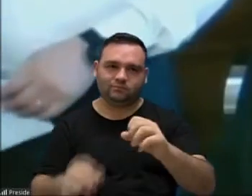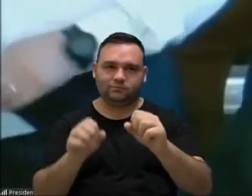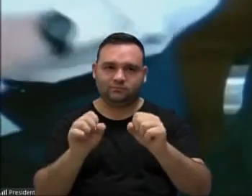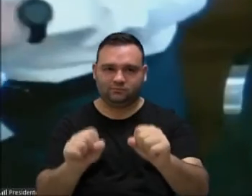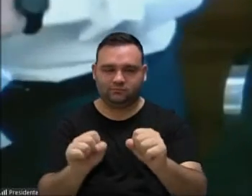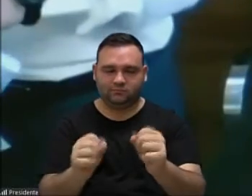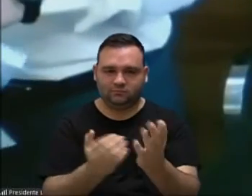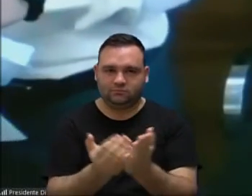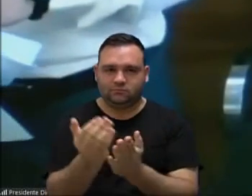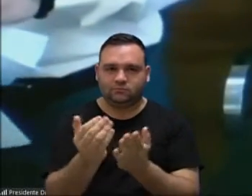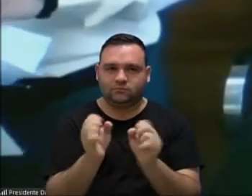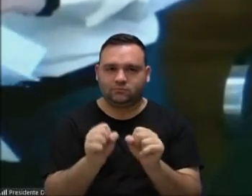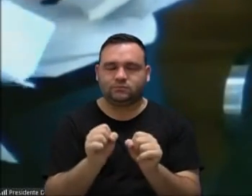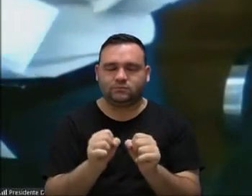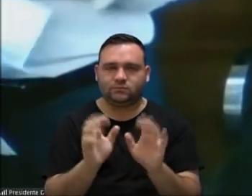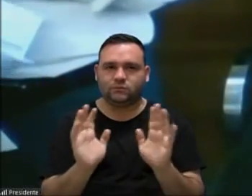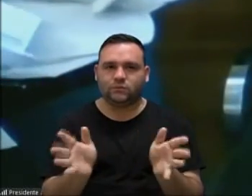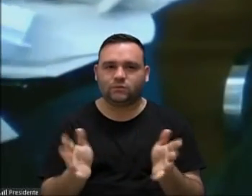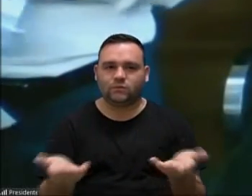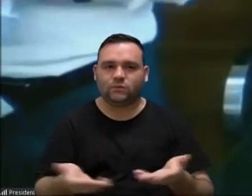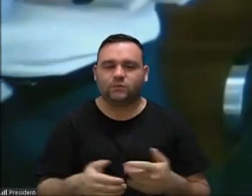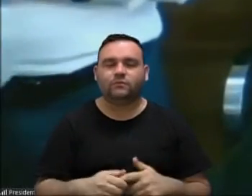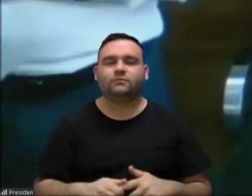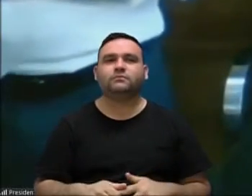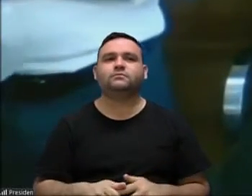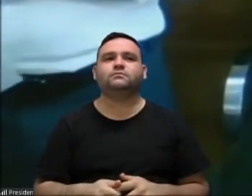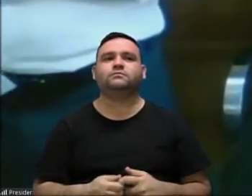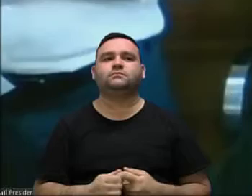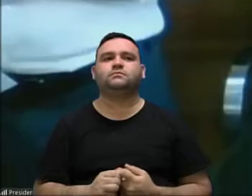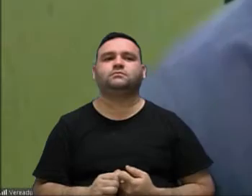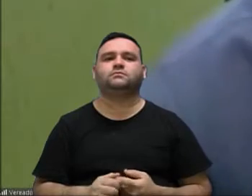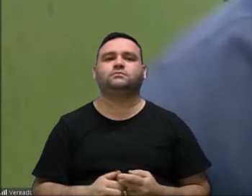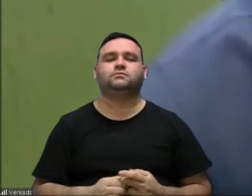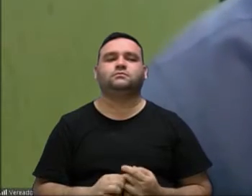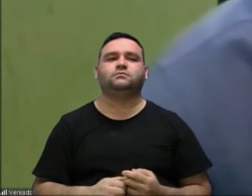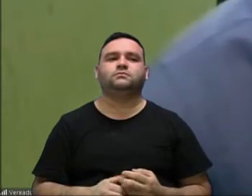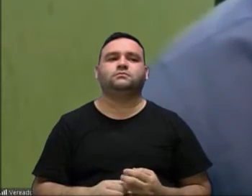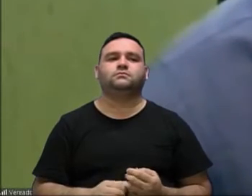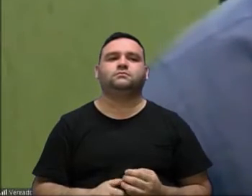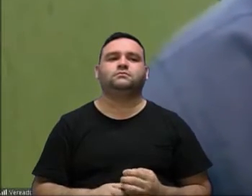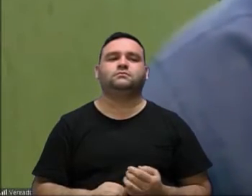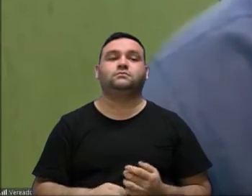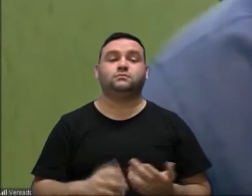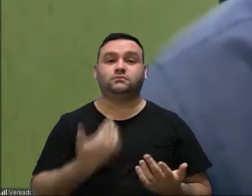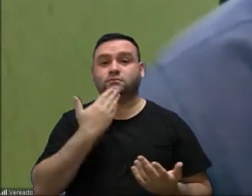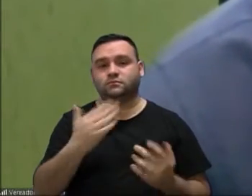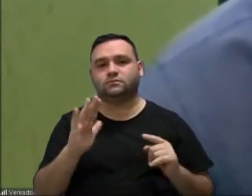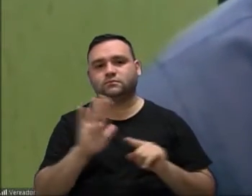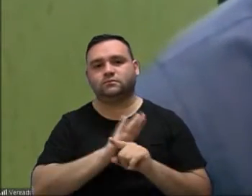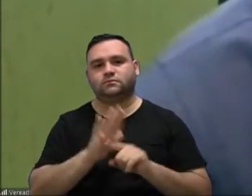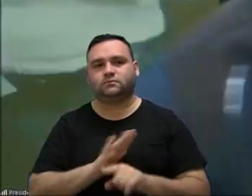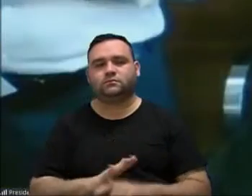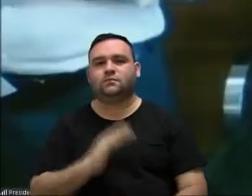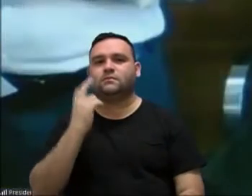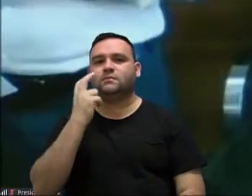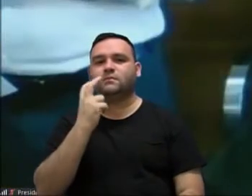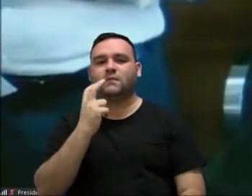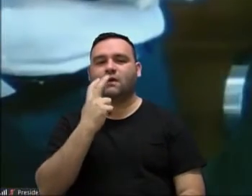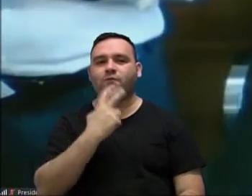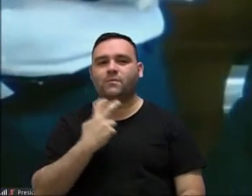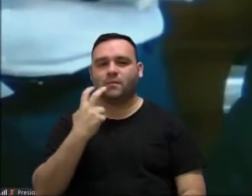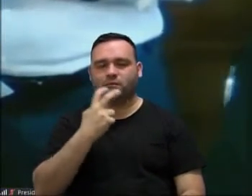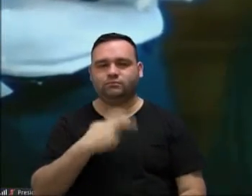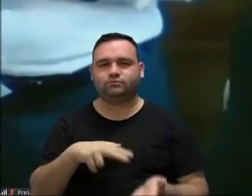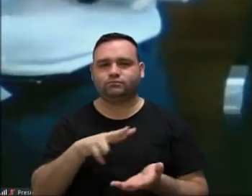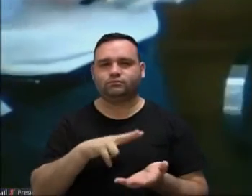fazer o seu já, Vitor. Ô, vereador Dine. Aos requerimentos, os verbais, quem tem?